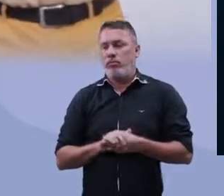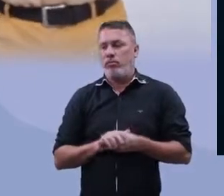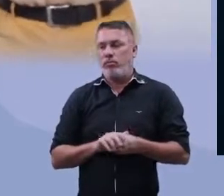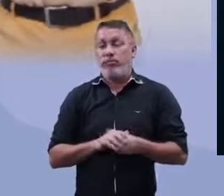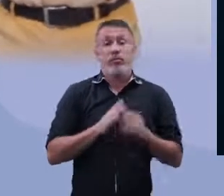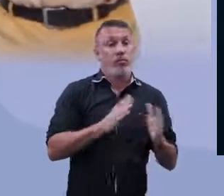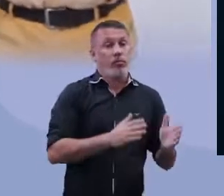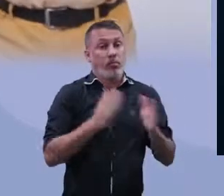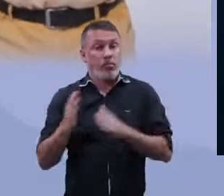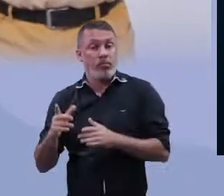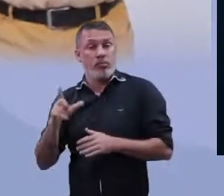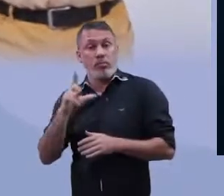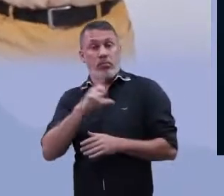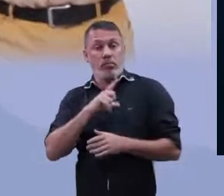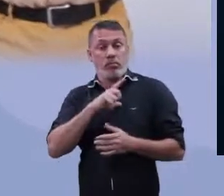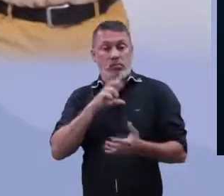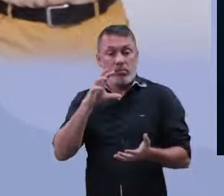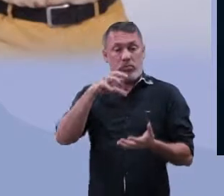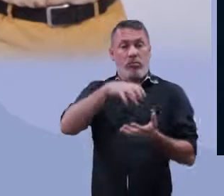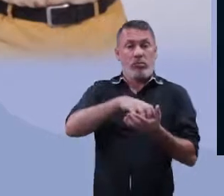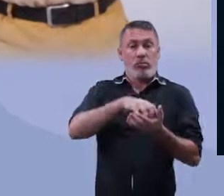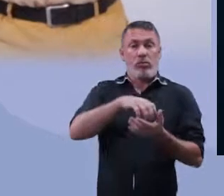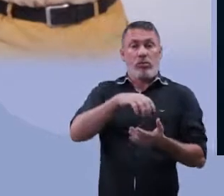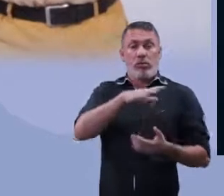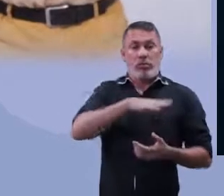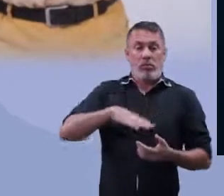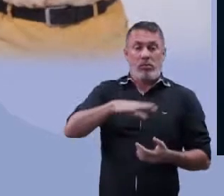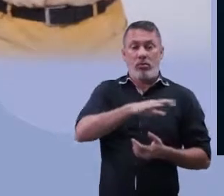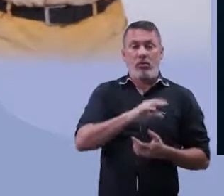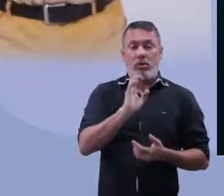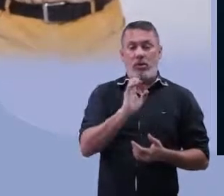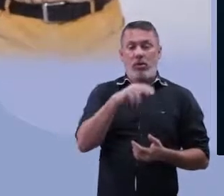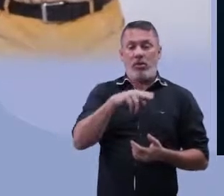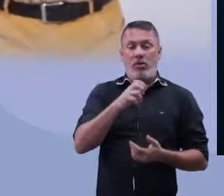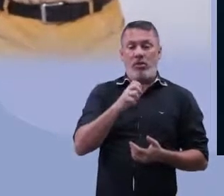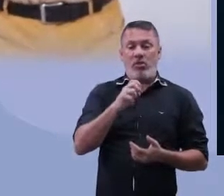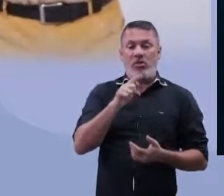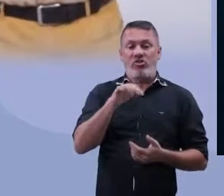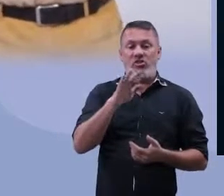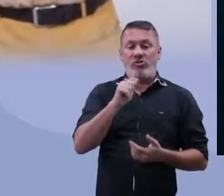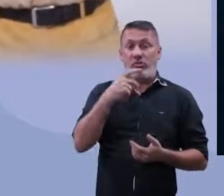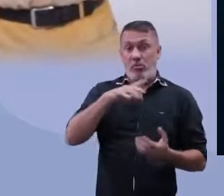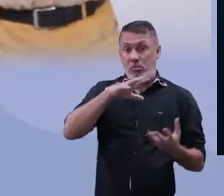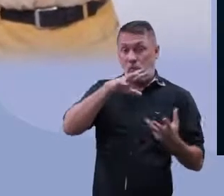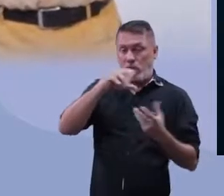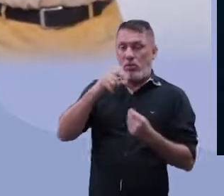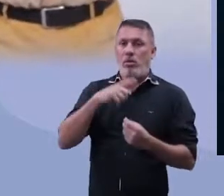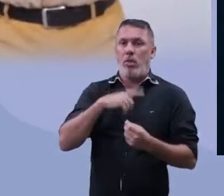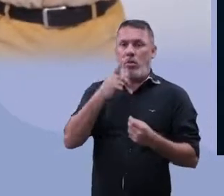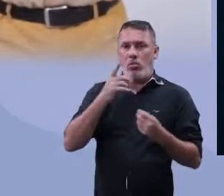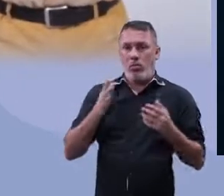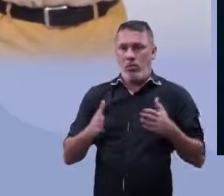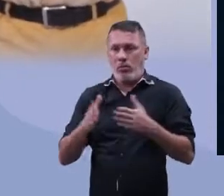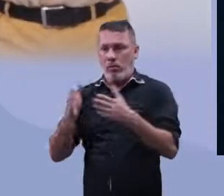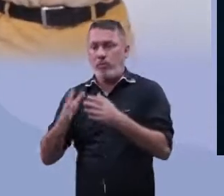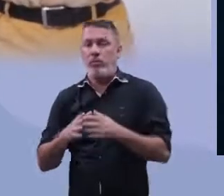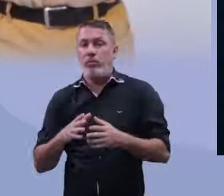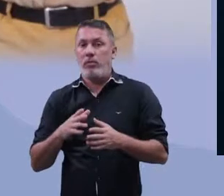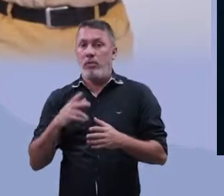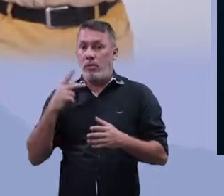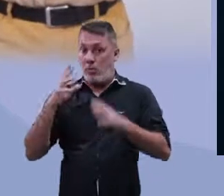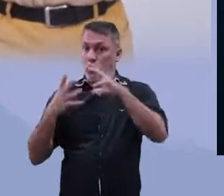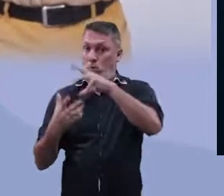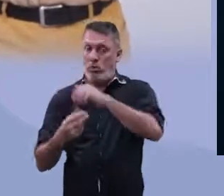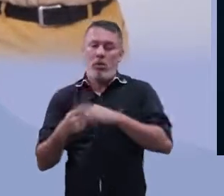Então, enquanto a matriz energética, né, mundial ela vai em uma direção, a matriz